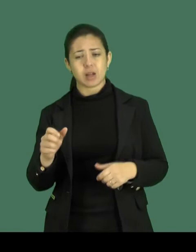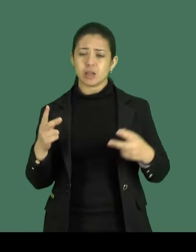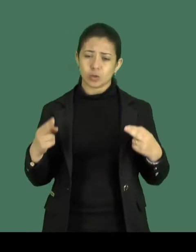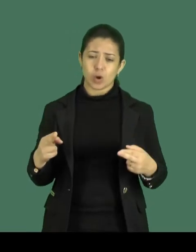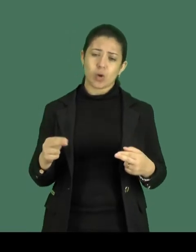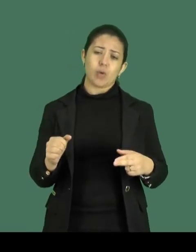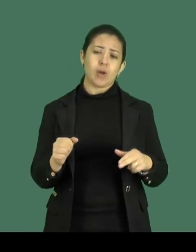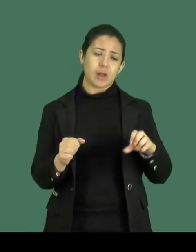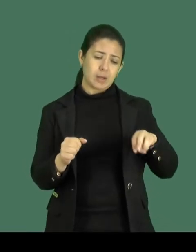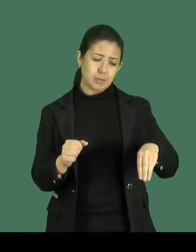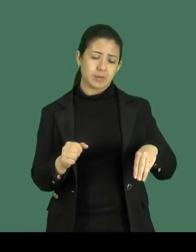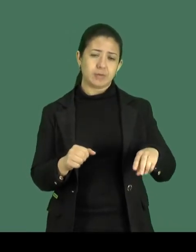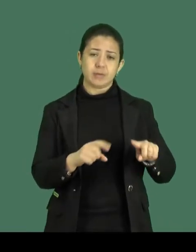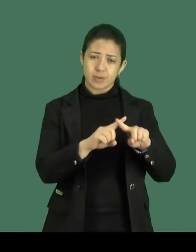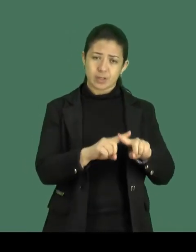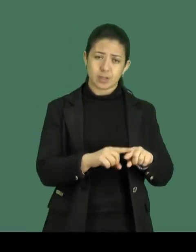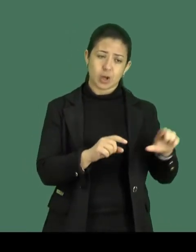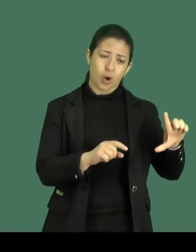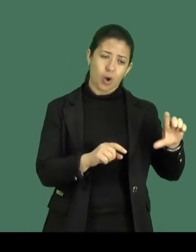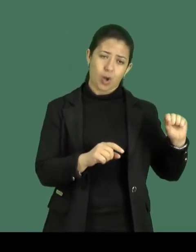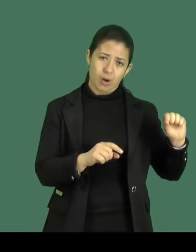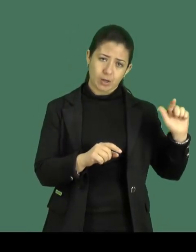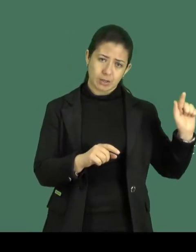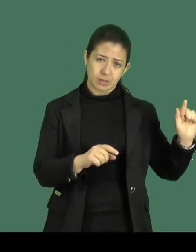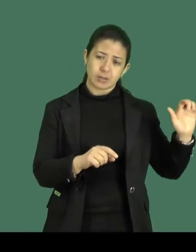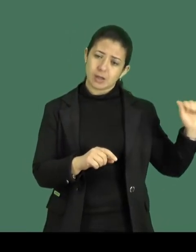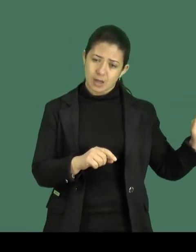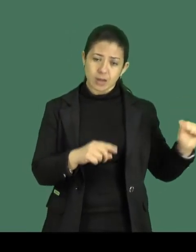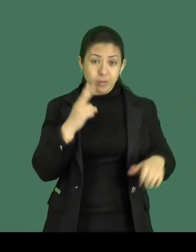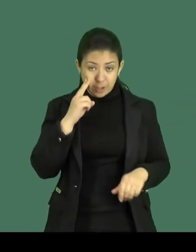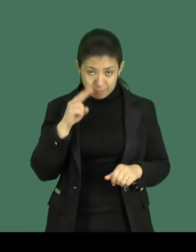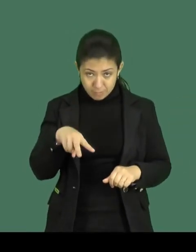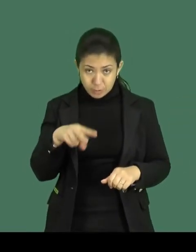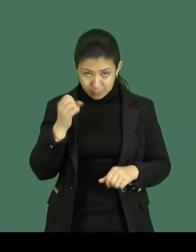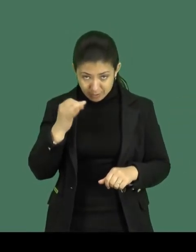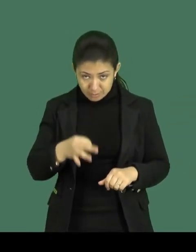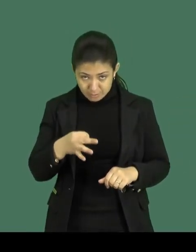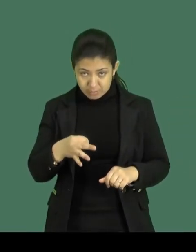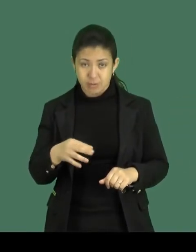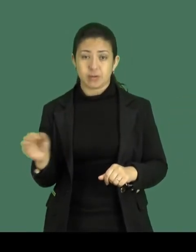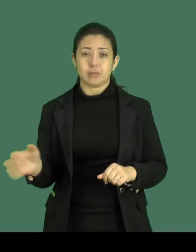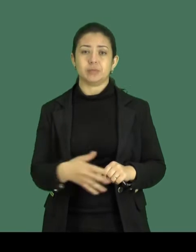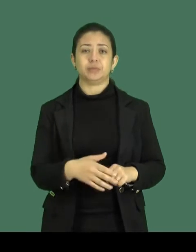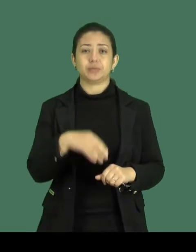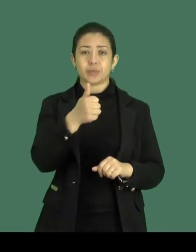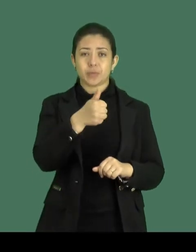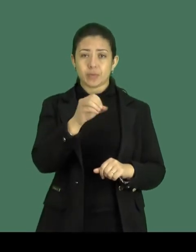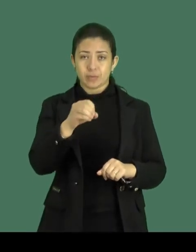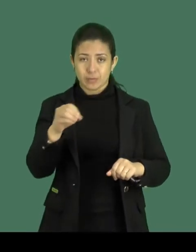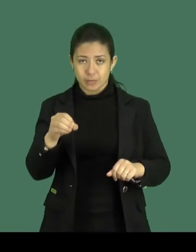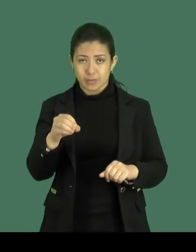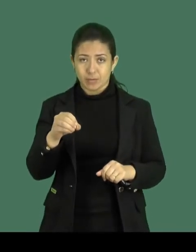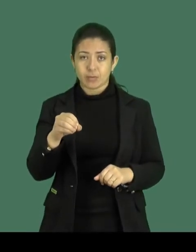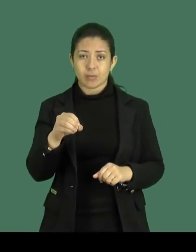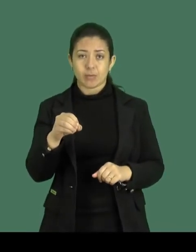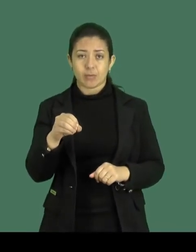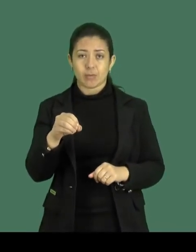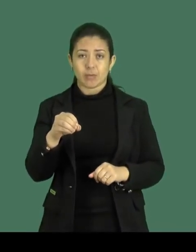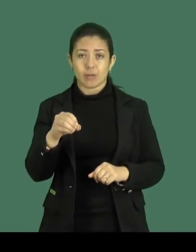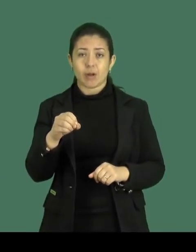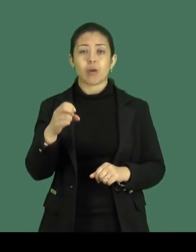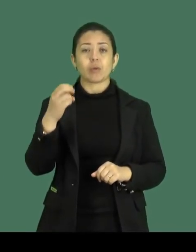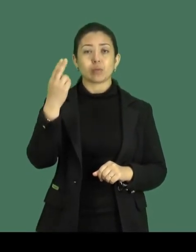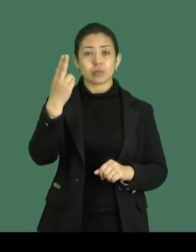M vezes log de A. Quer ver como dá certo? Veja, logaritmo de 100 ao quadrado,